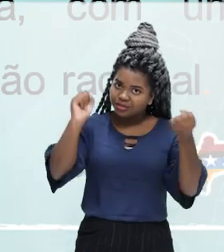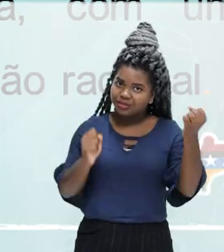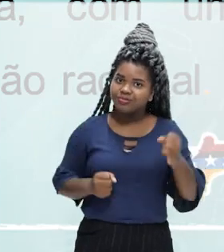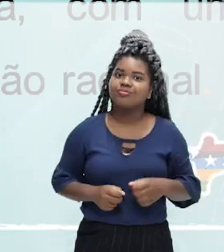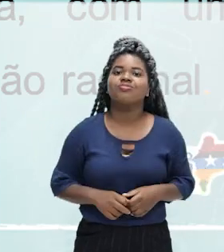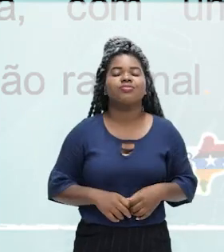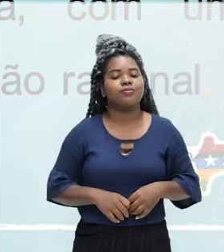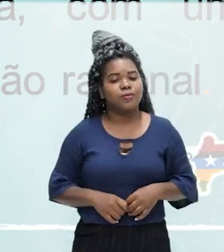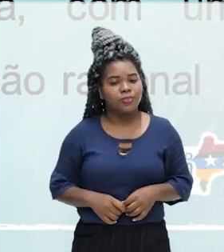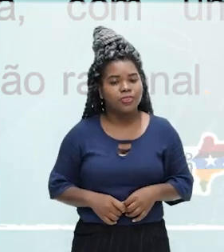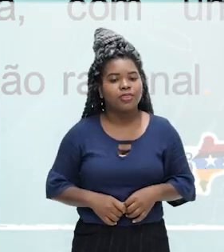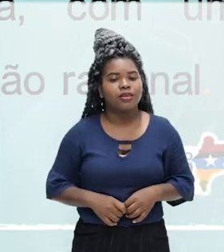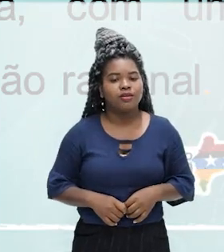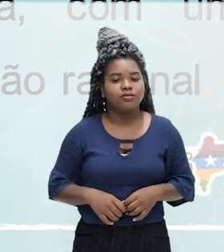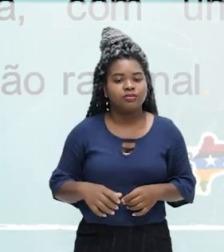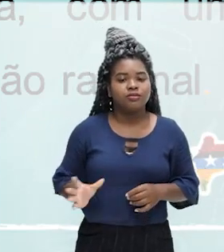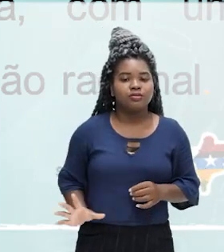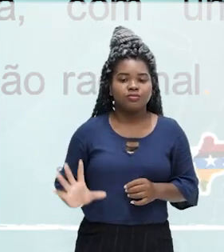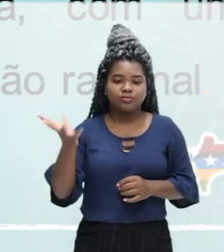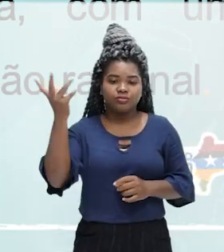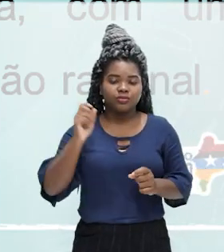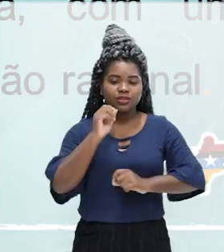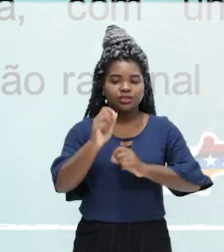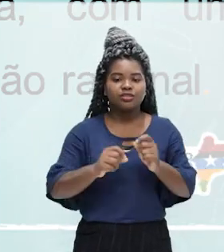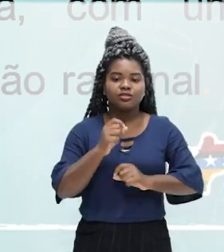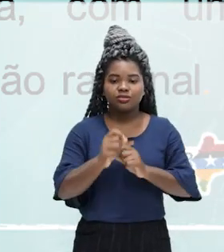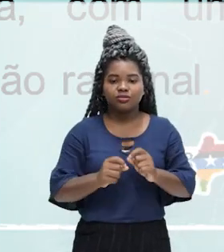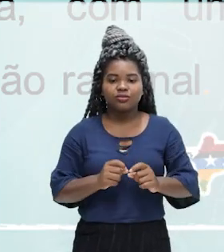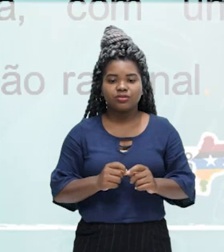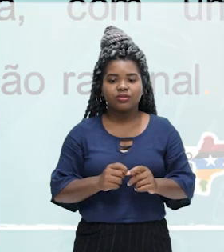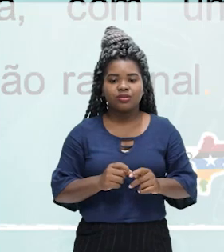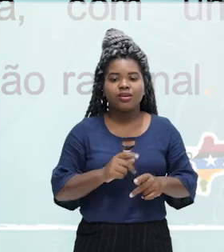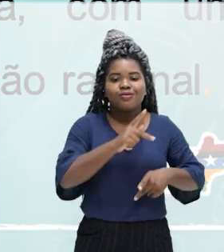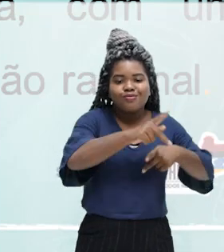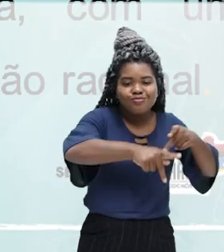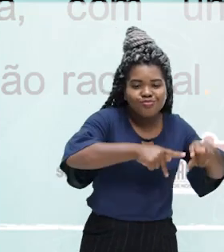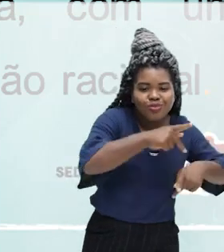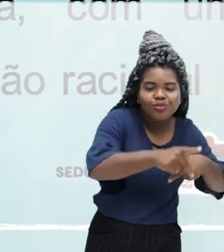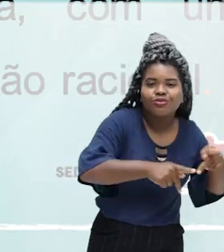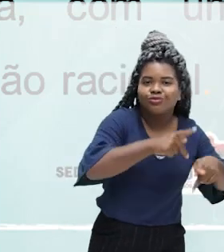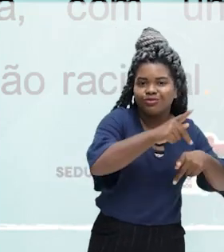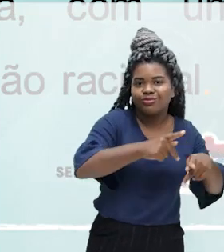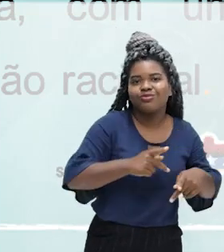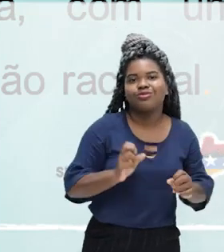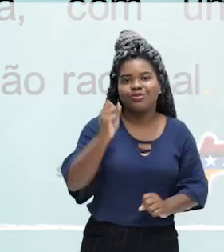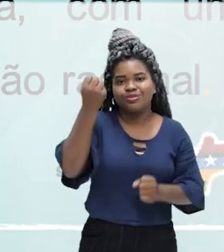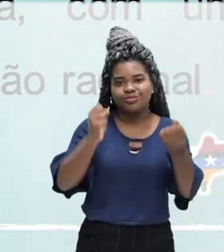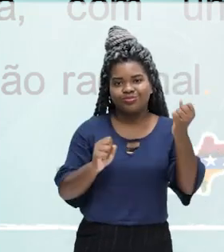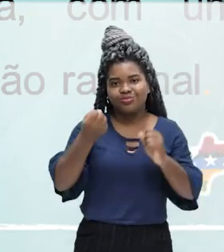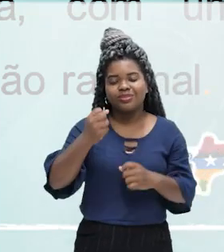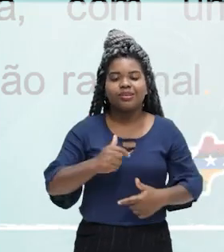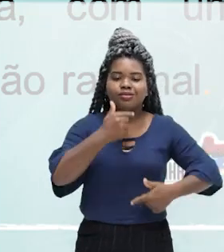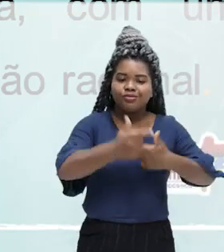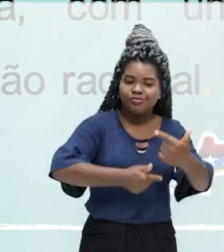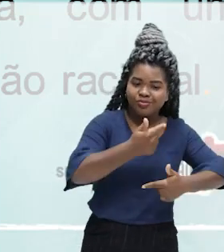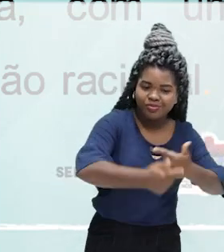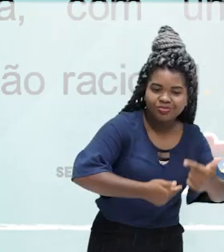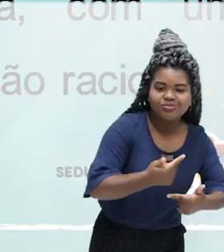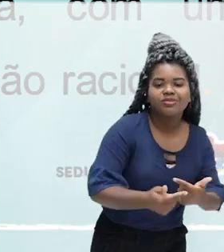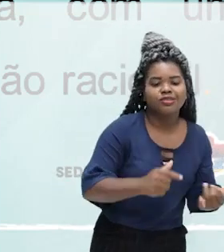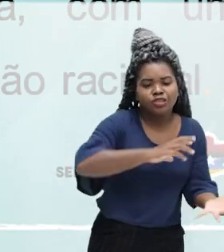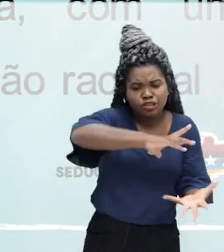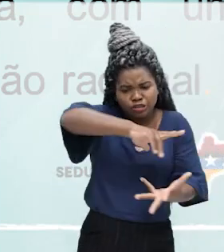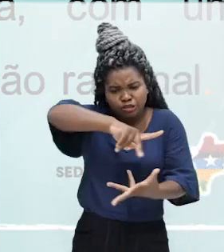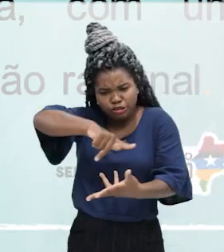manivelas, né? Aí surge a civilização industrial, as massas trabalhadoras e os sindicatos. Luta por uma retratação do mundo